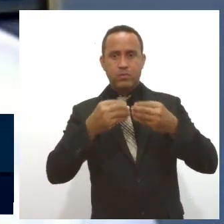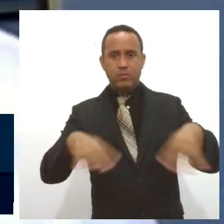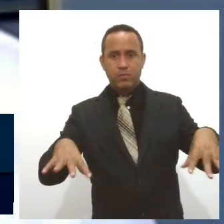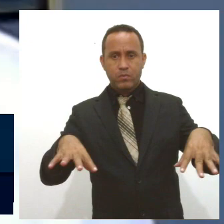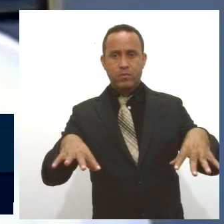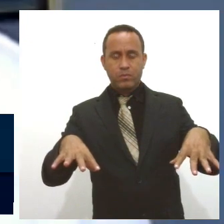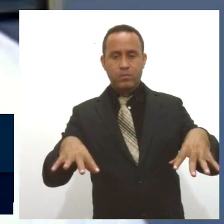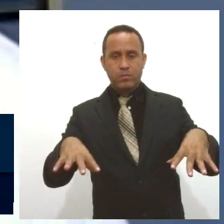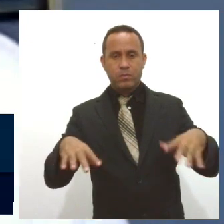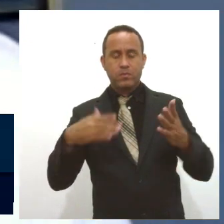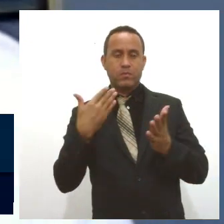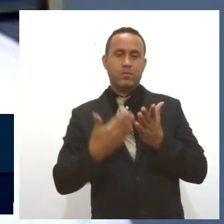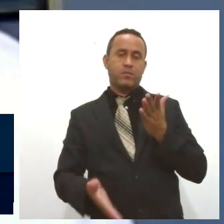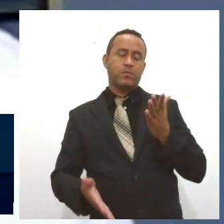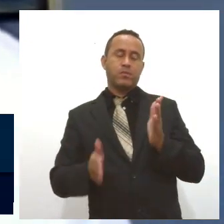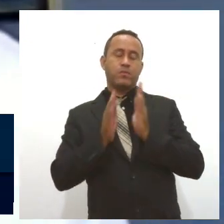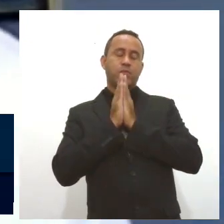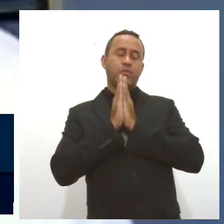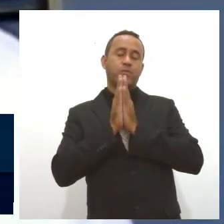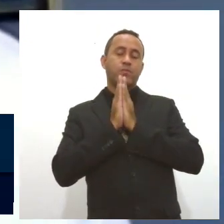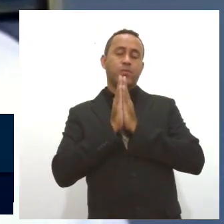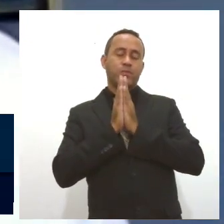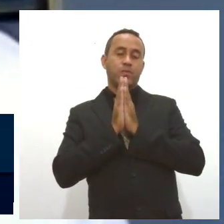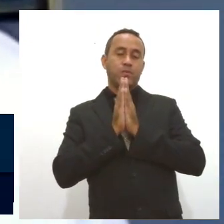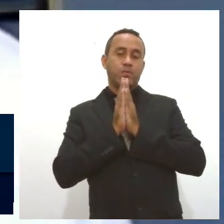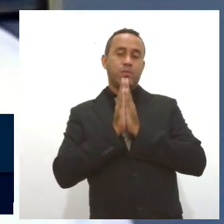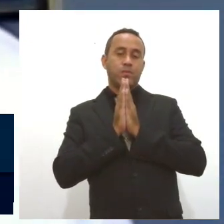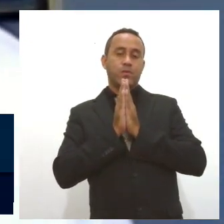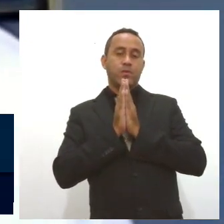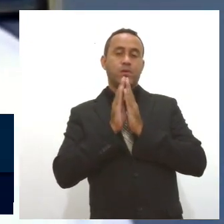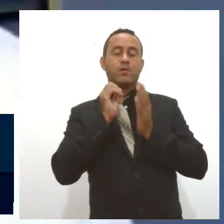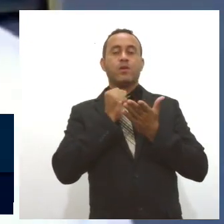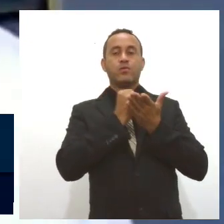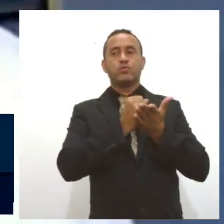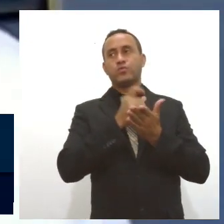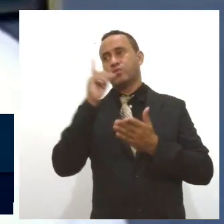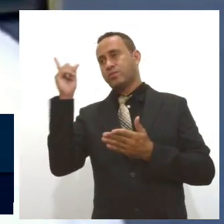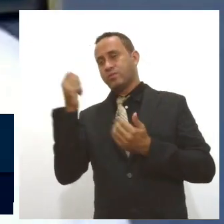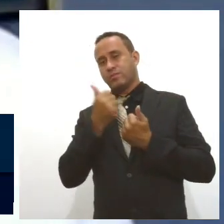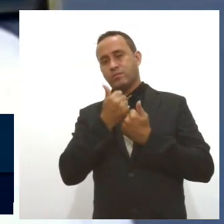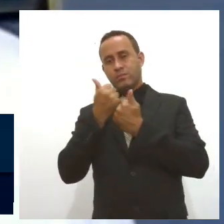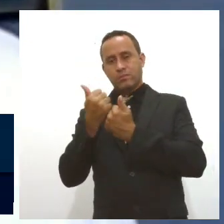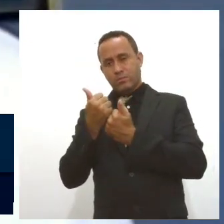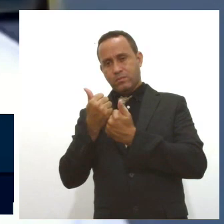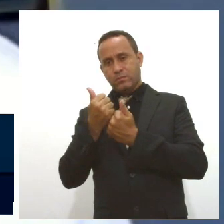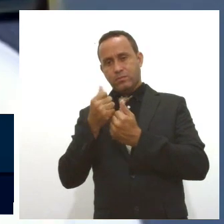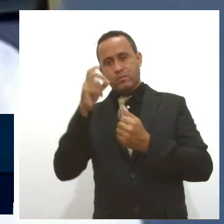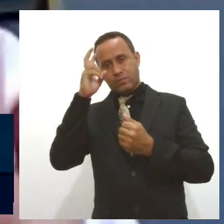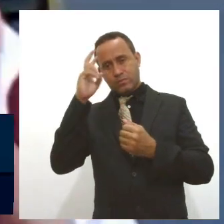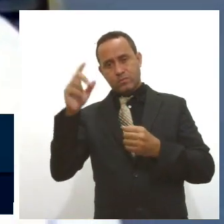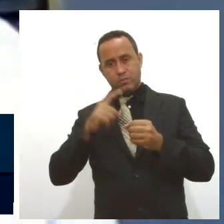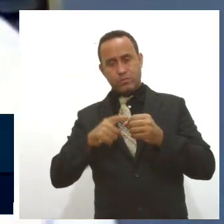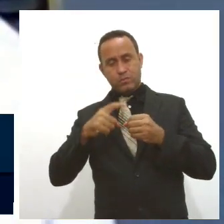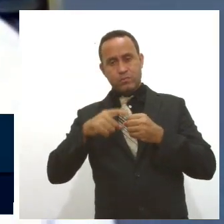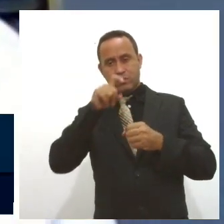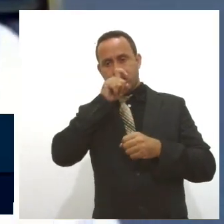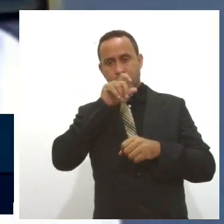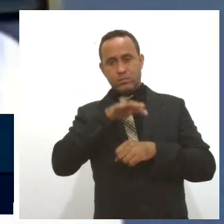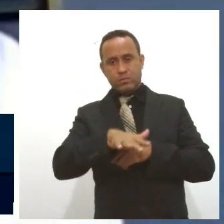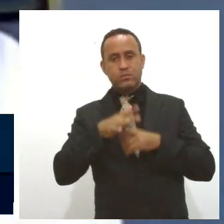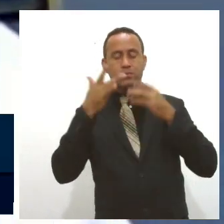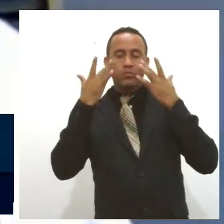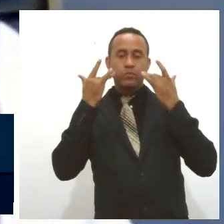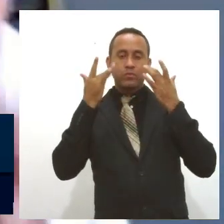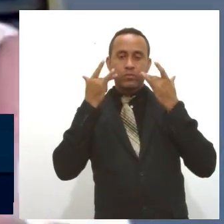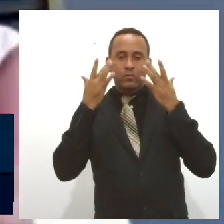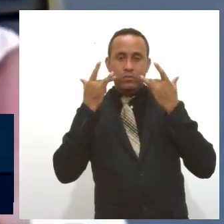momento garantindo essa distribuição. Então, meu apelo, presidente, pedindo mais uma vez escusas à Vossa Excelência e também ao Ailton Rocha por ter